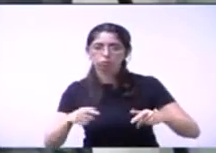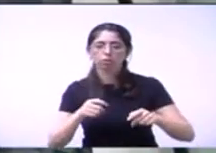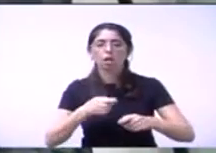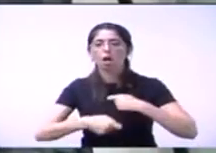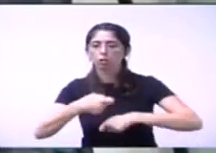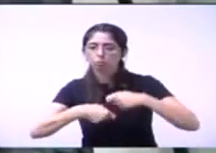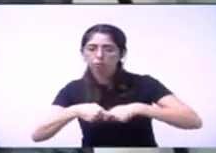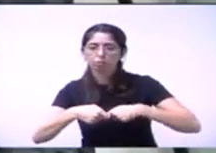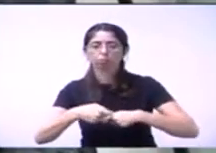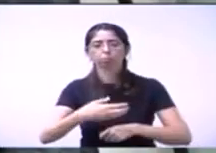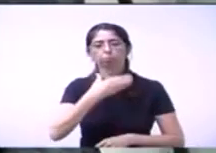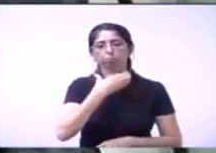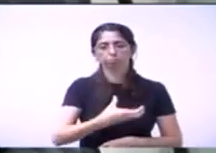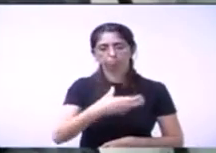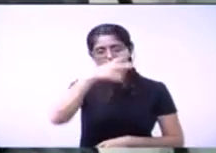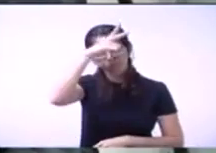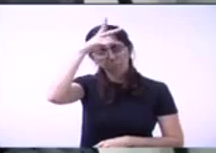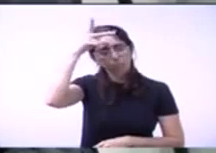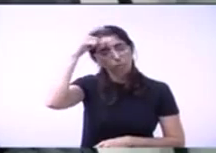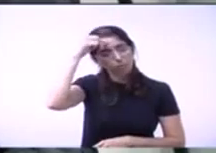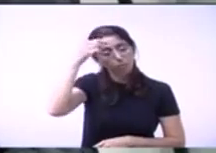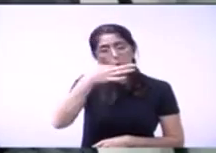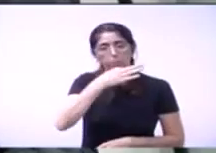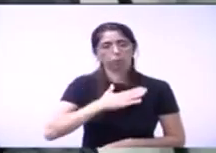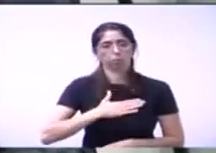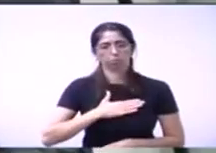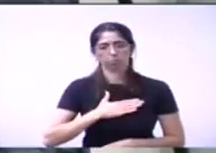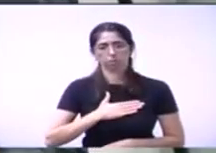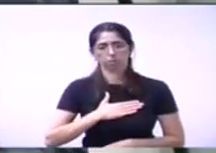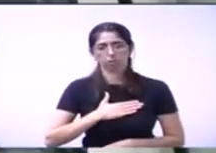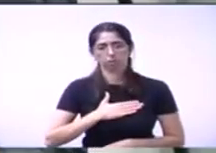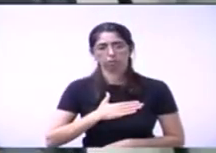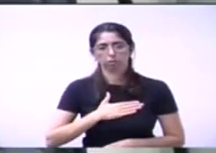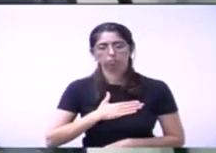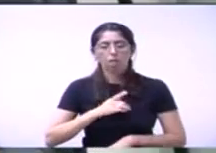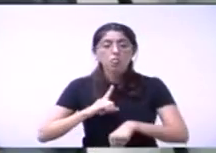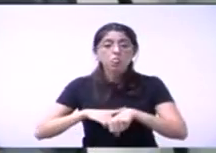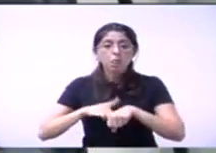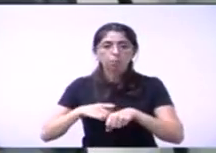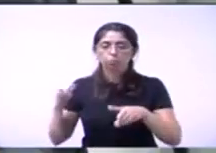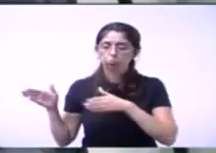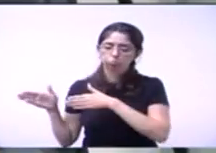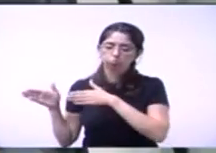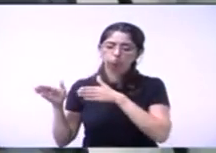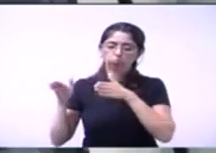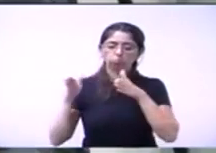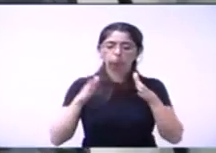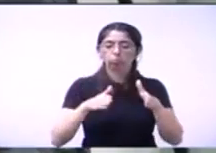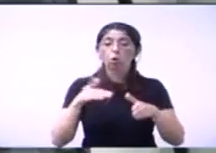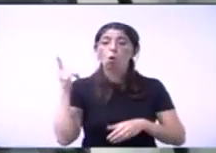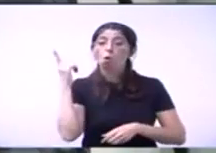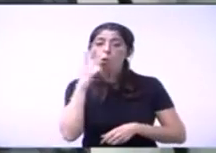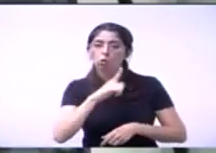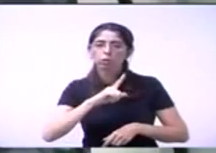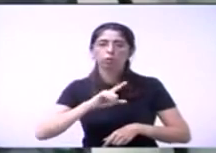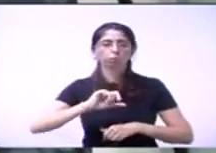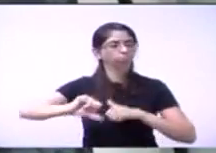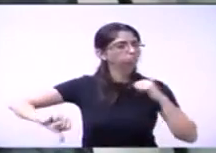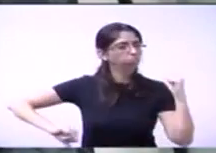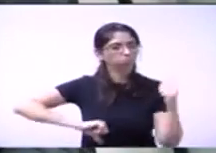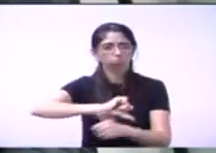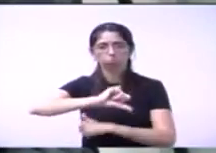que, na minha modesta opinião, em tão pouco tempo está conseguindo colocar a